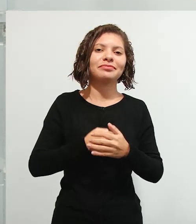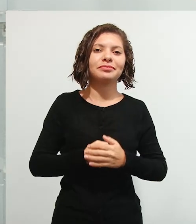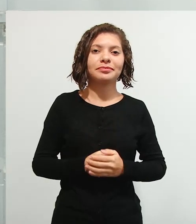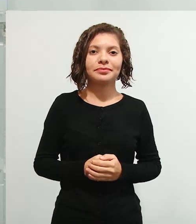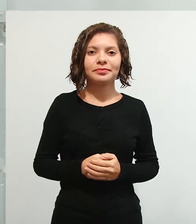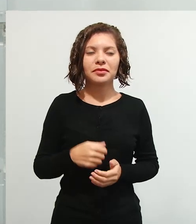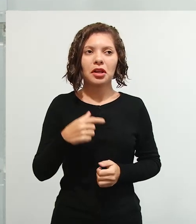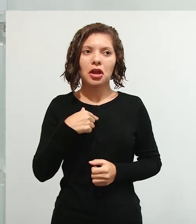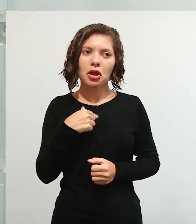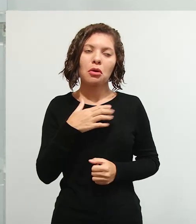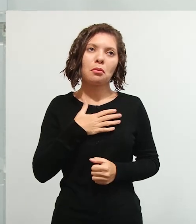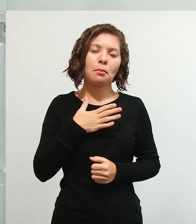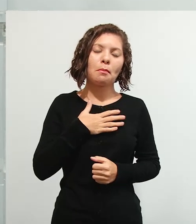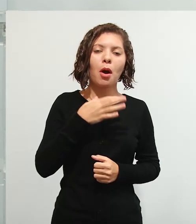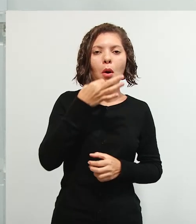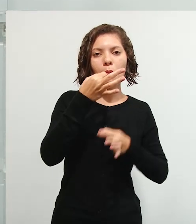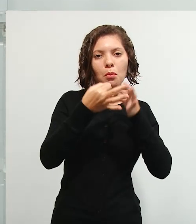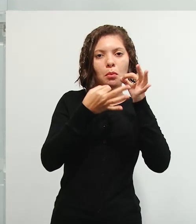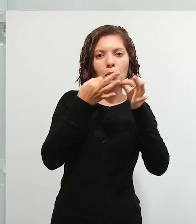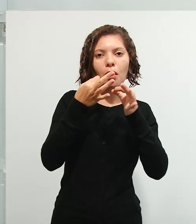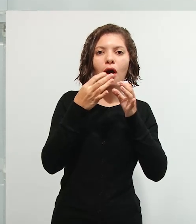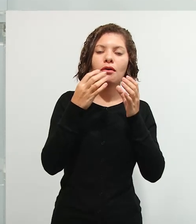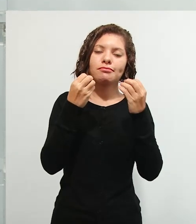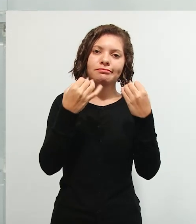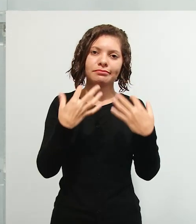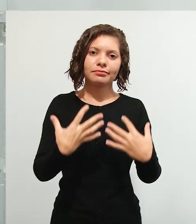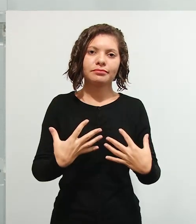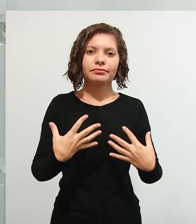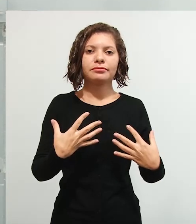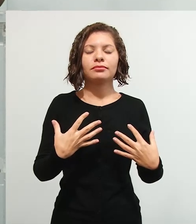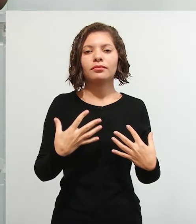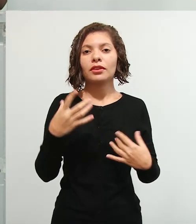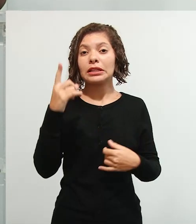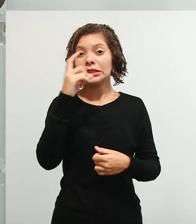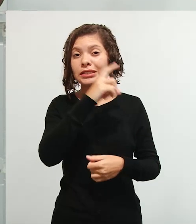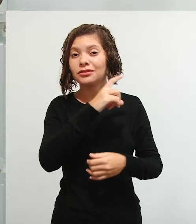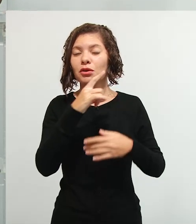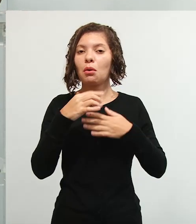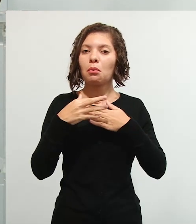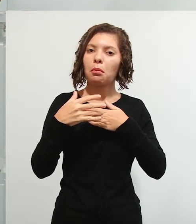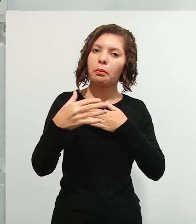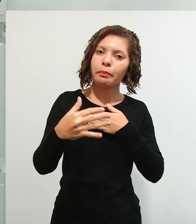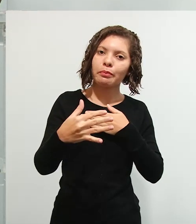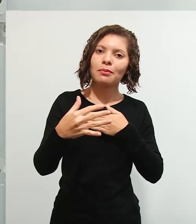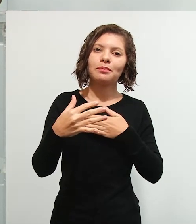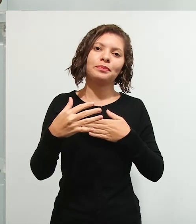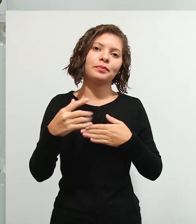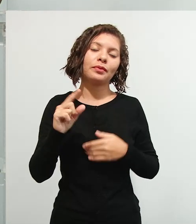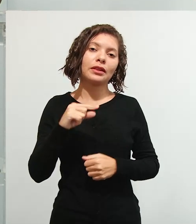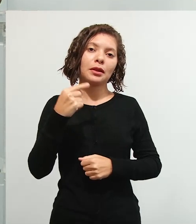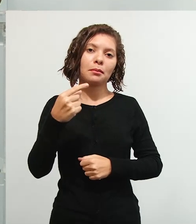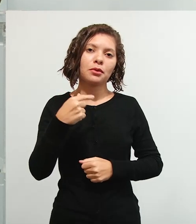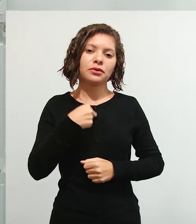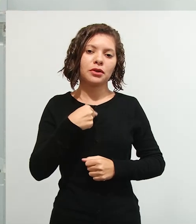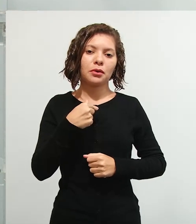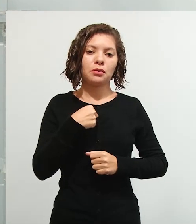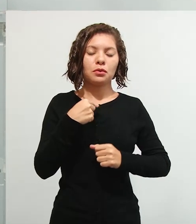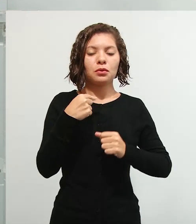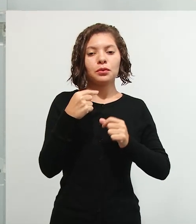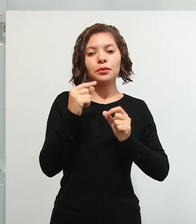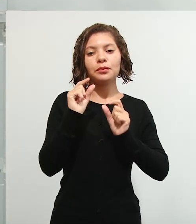O que eu acho que seriam desafios importantes a serem enfrentados. E depois vou fazer